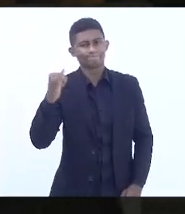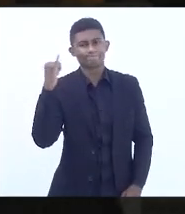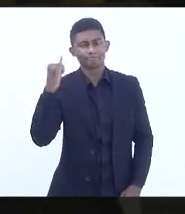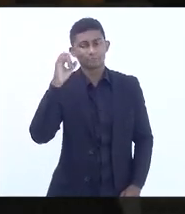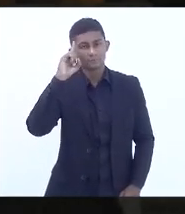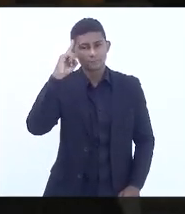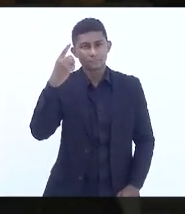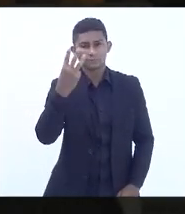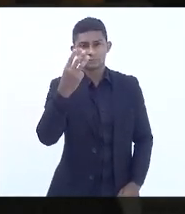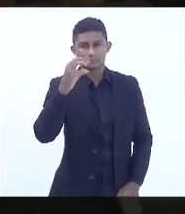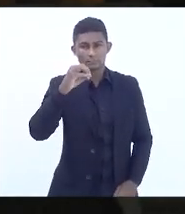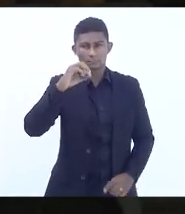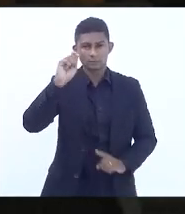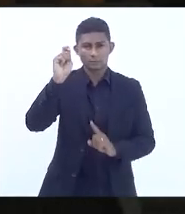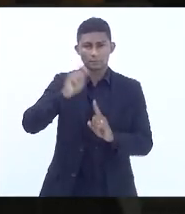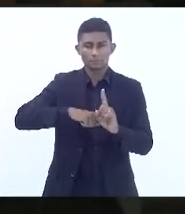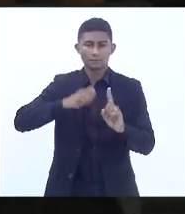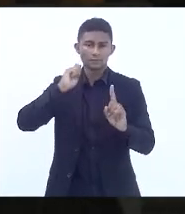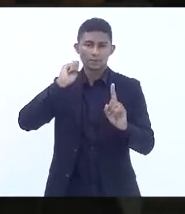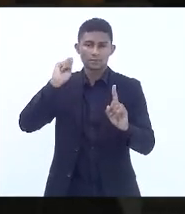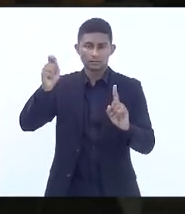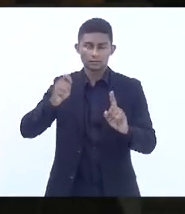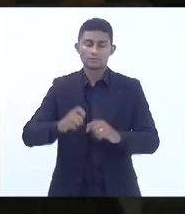30 de abril,